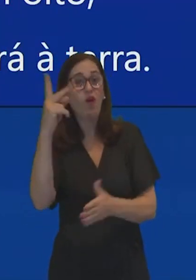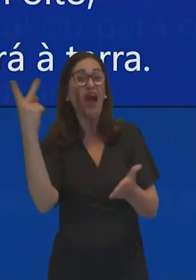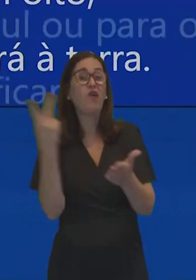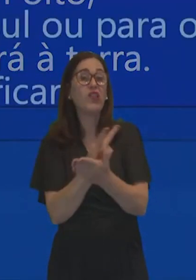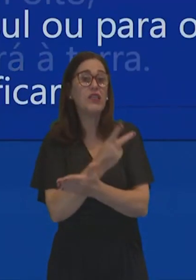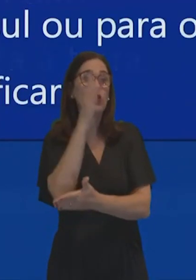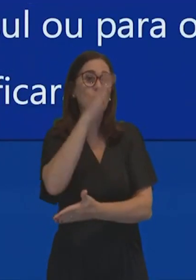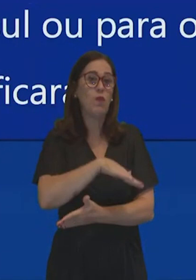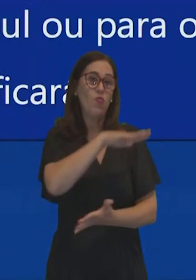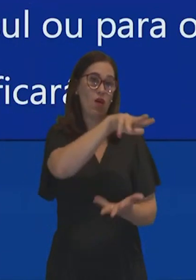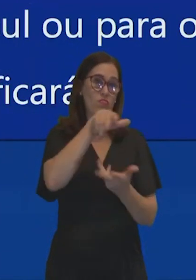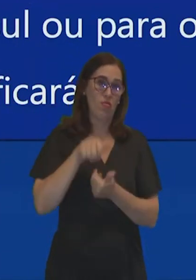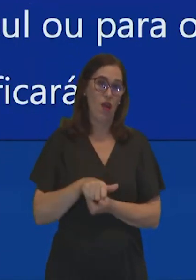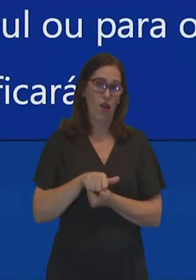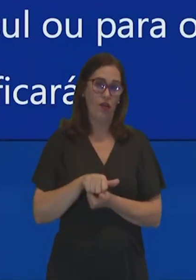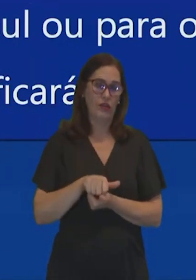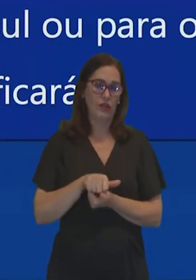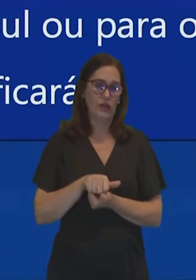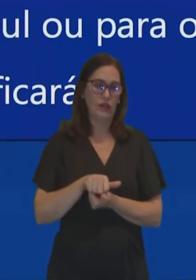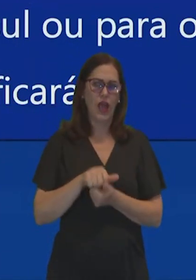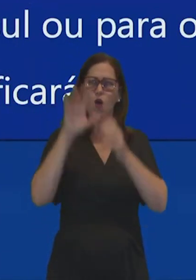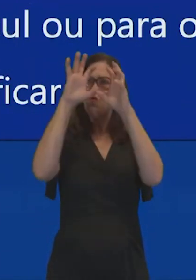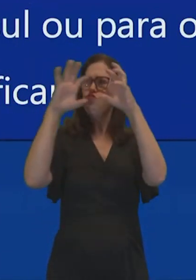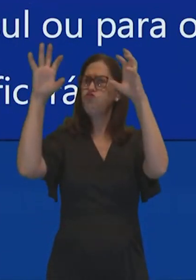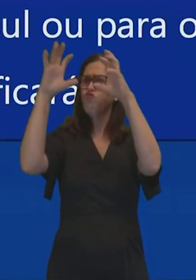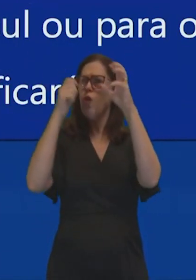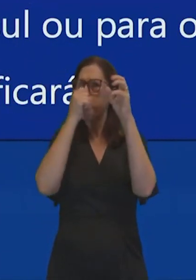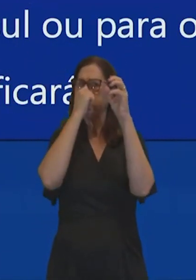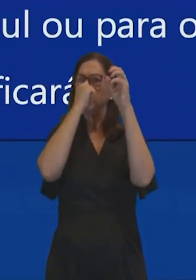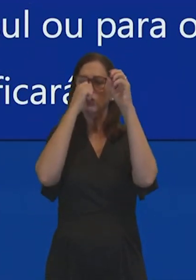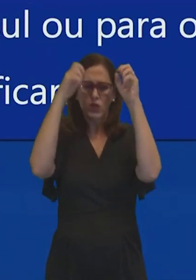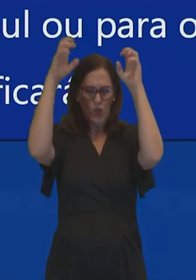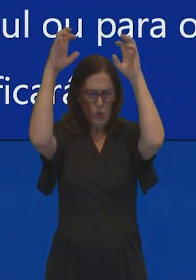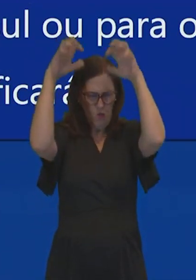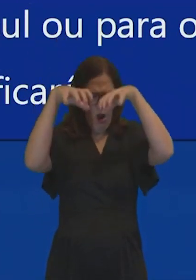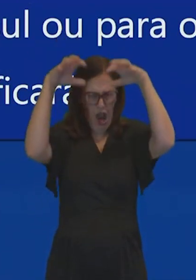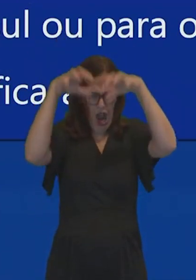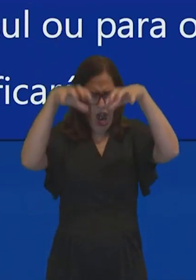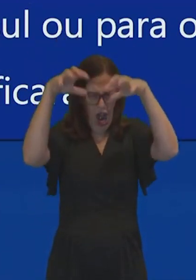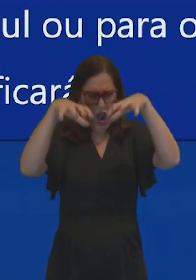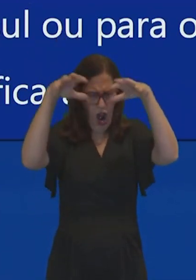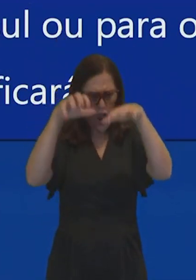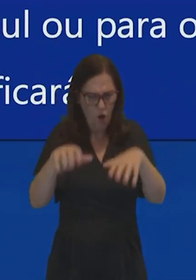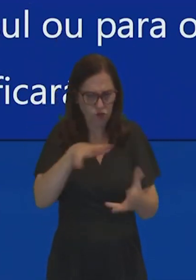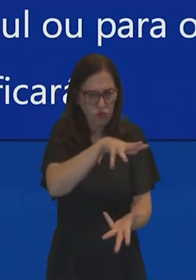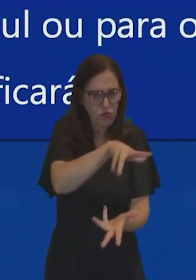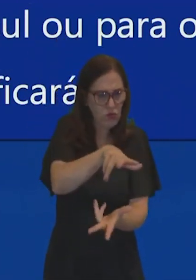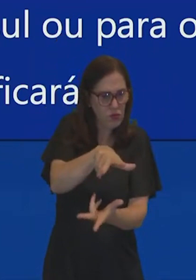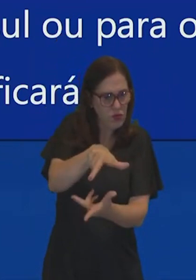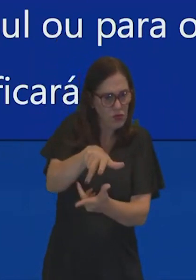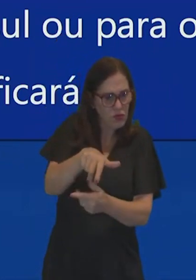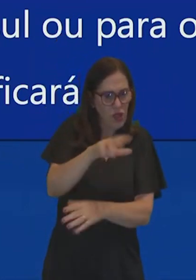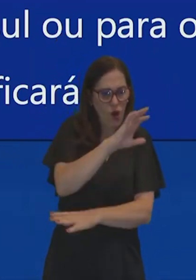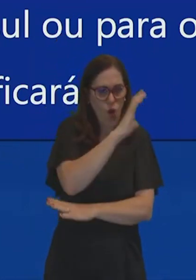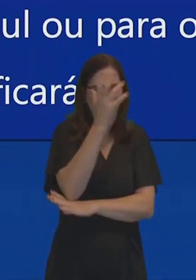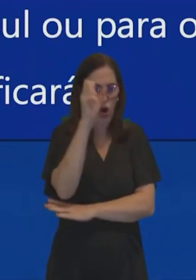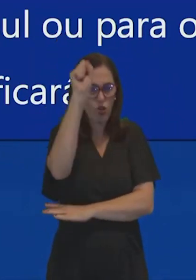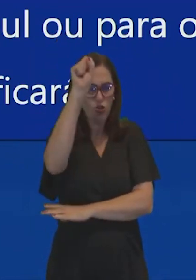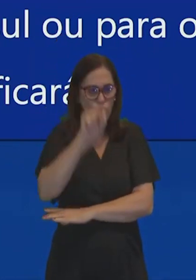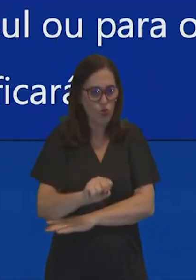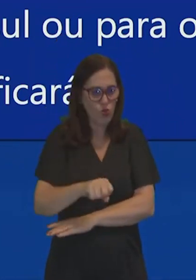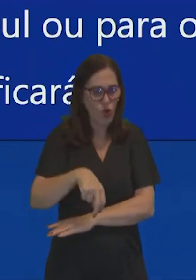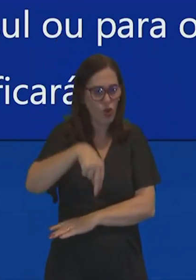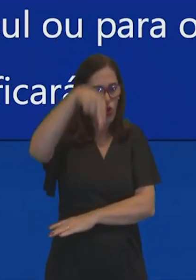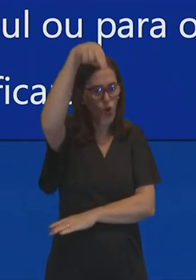terra. Estando as nuvens cheias, derrama um aguaceiro sobre a terra, caindo a árvore para o sul ou para o norte,